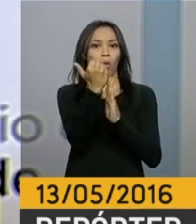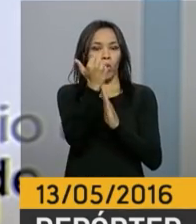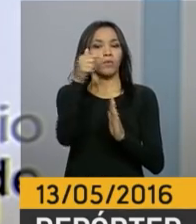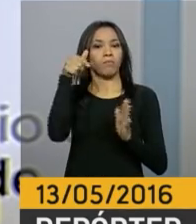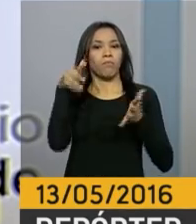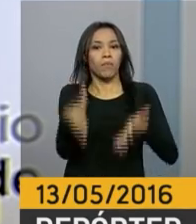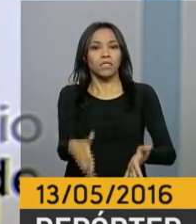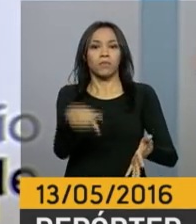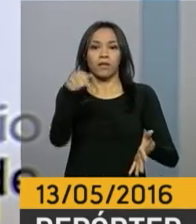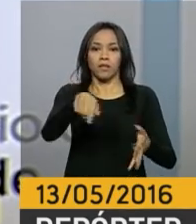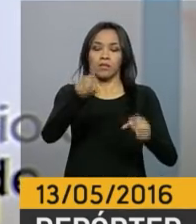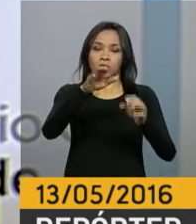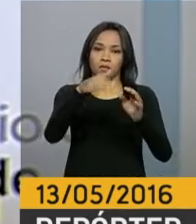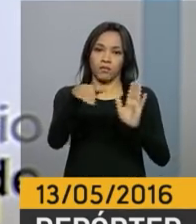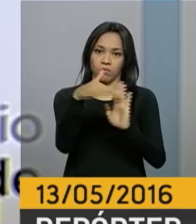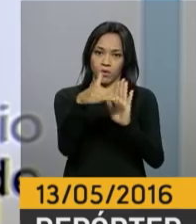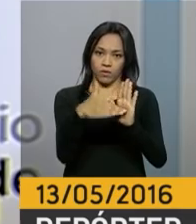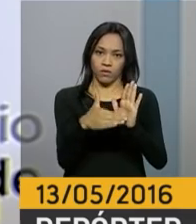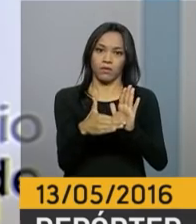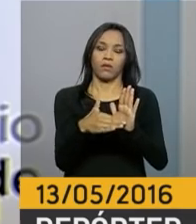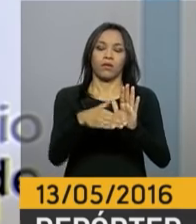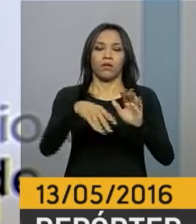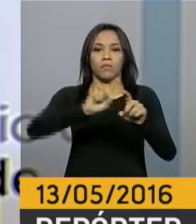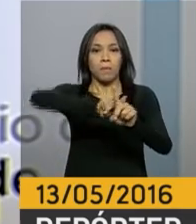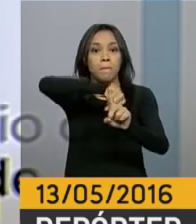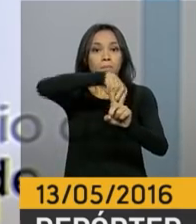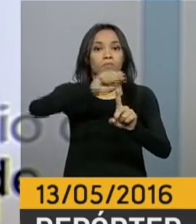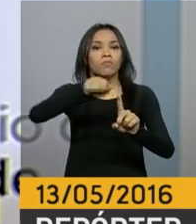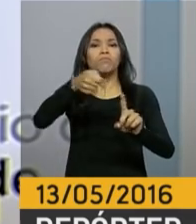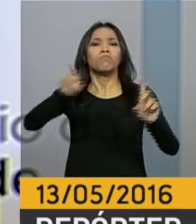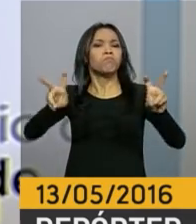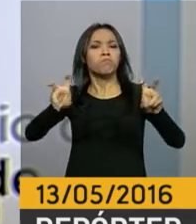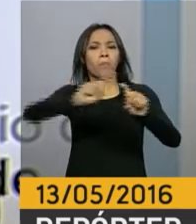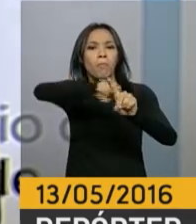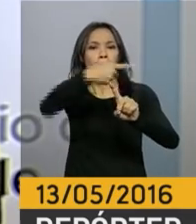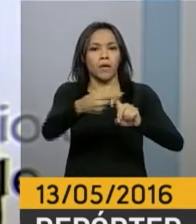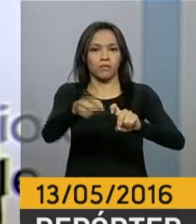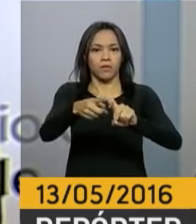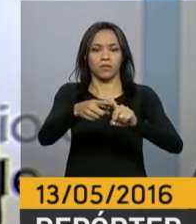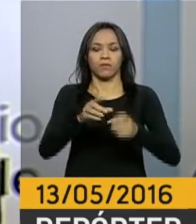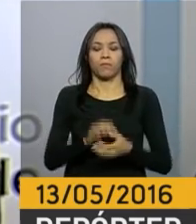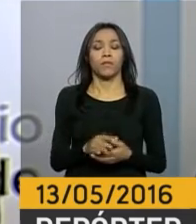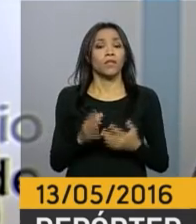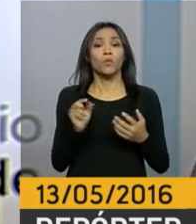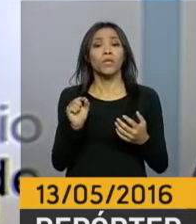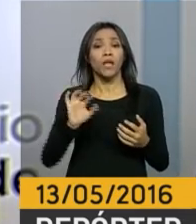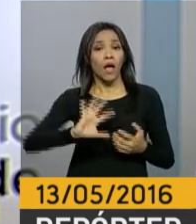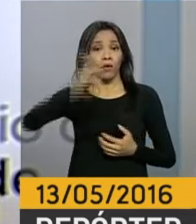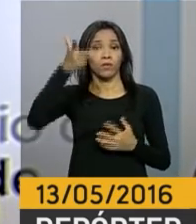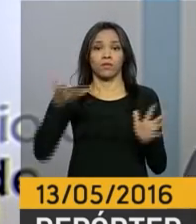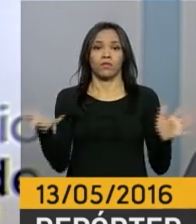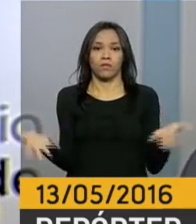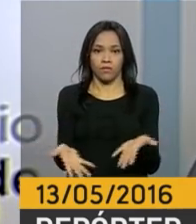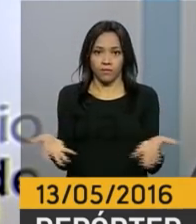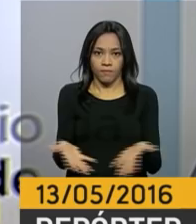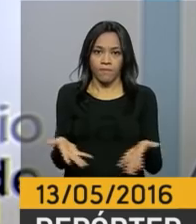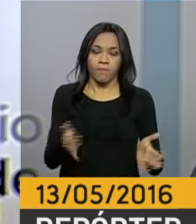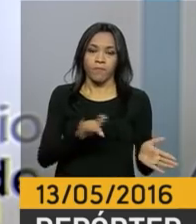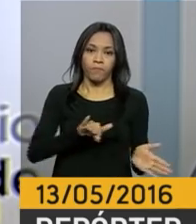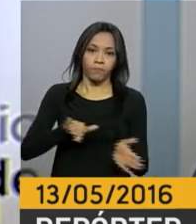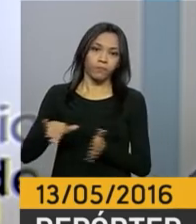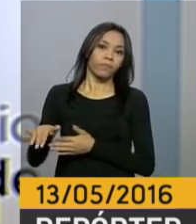Superar as barreiras implementar as opcion de UBS bom o que acontece hoje para